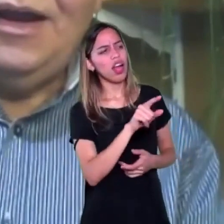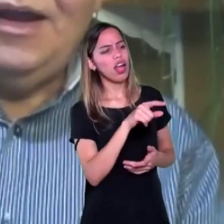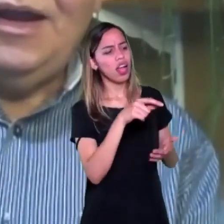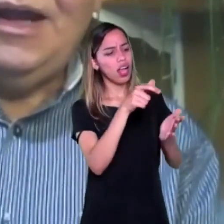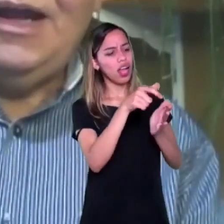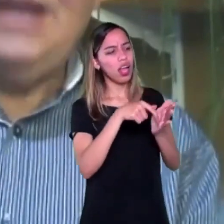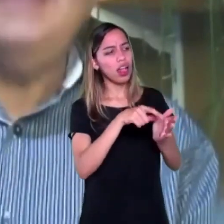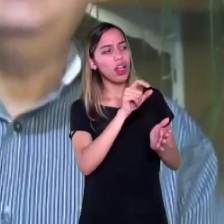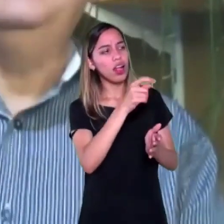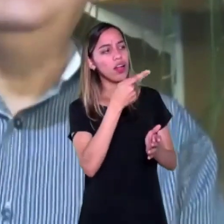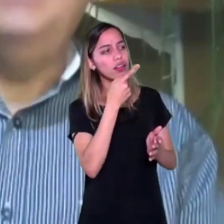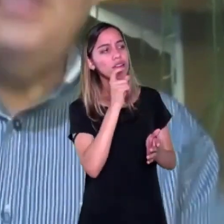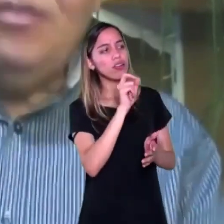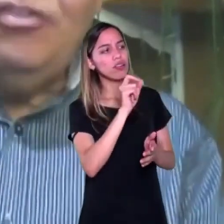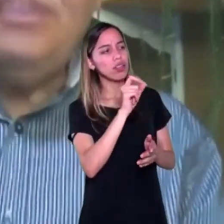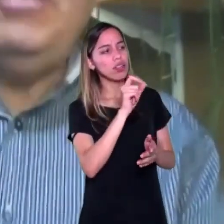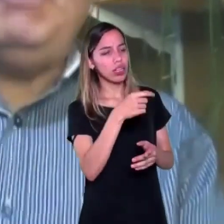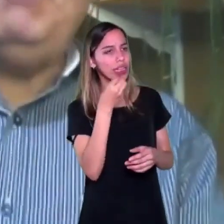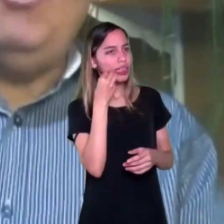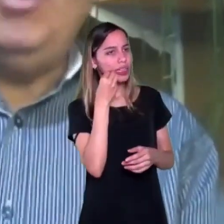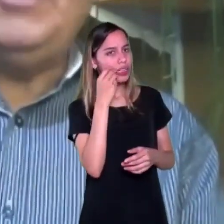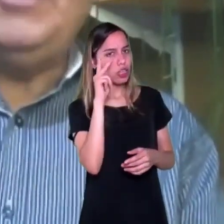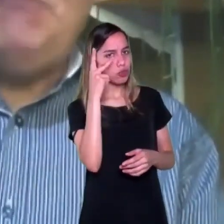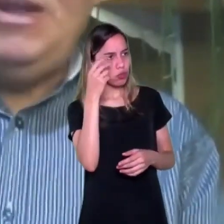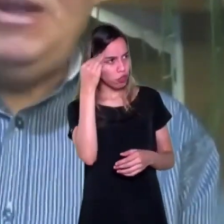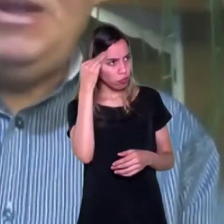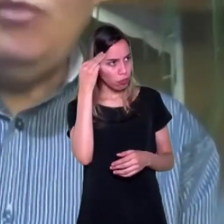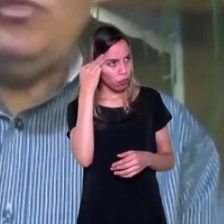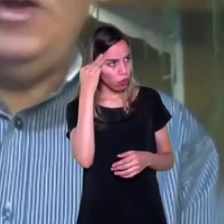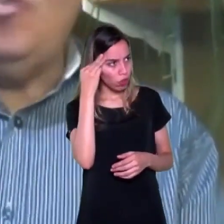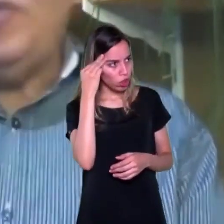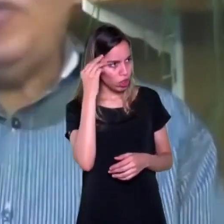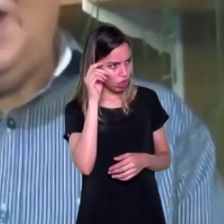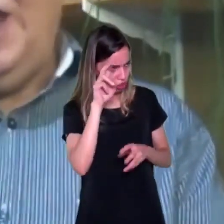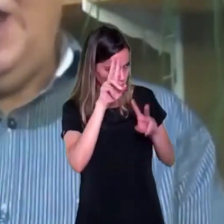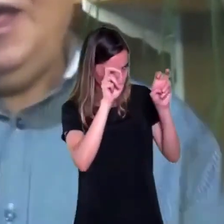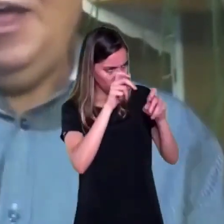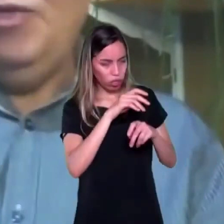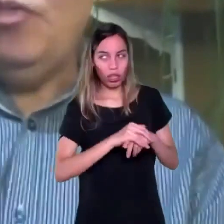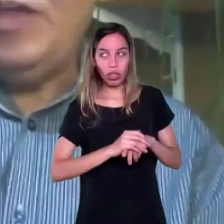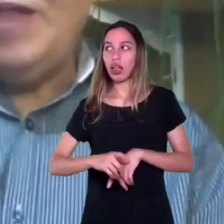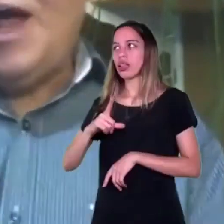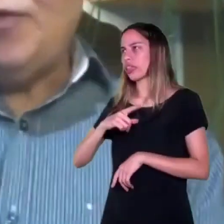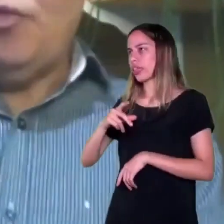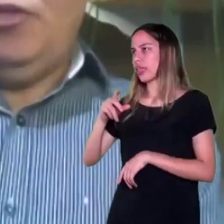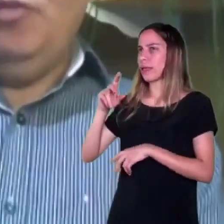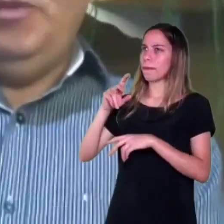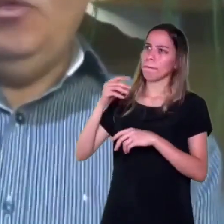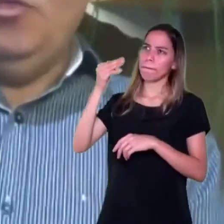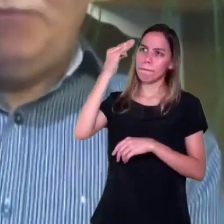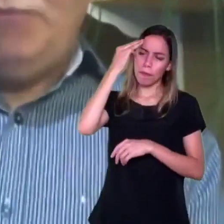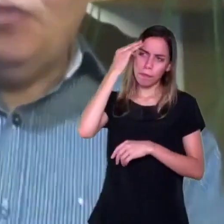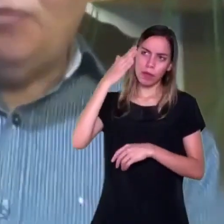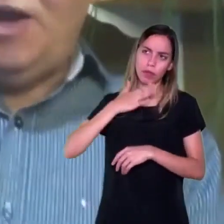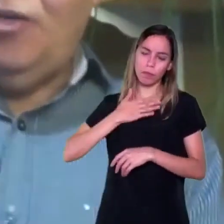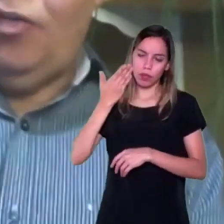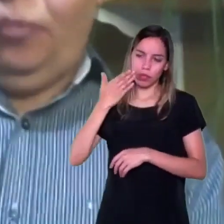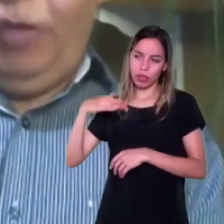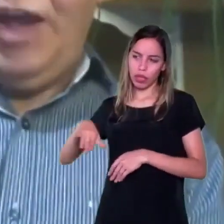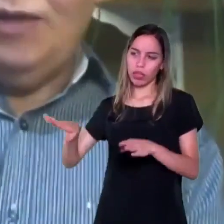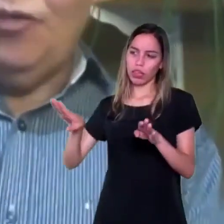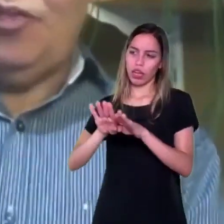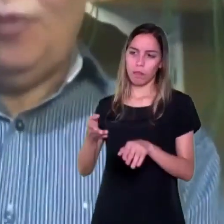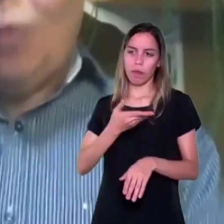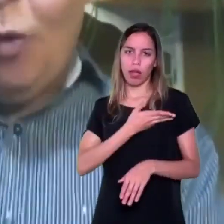buscando o resgate de memória, é isso o tema? Da memória, da minha infância, dos relatos que os meus amigos